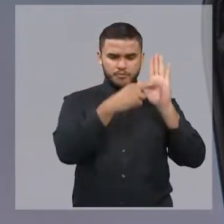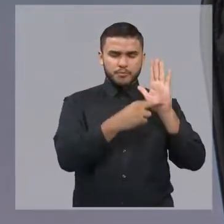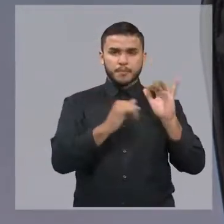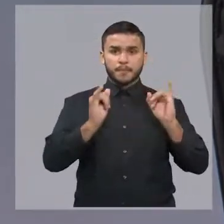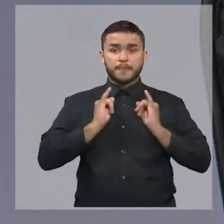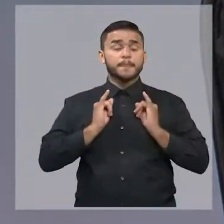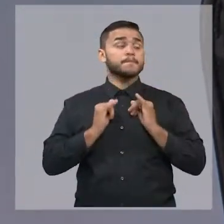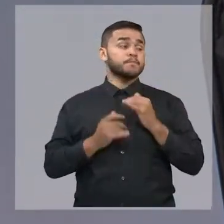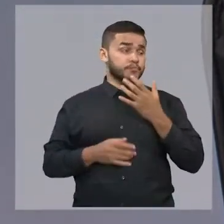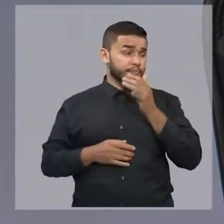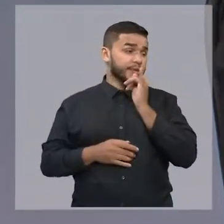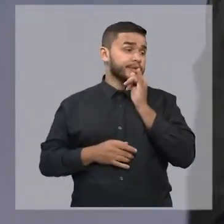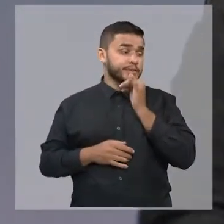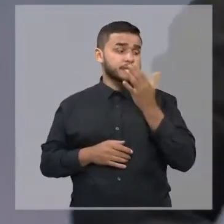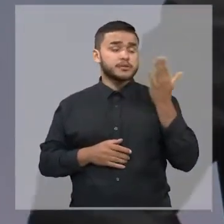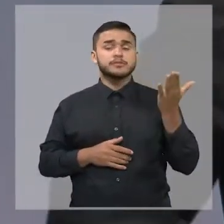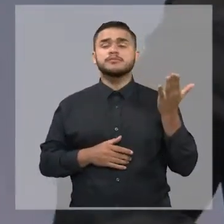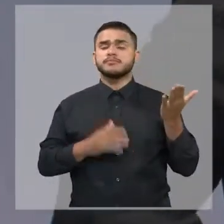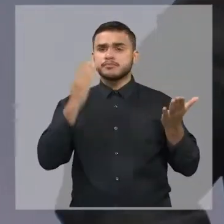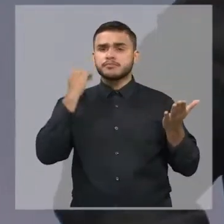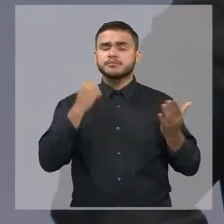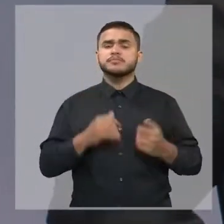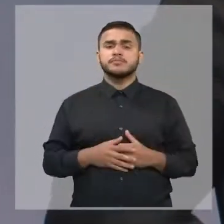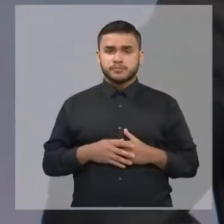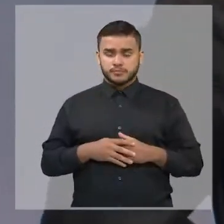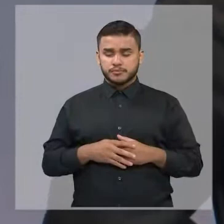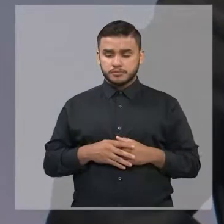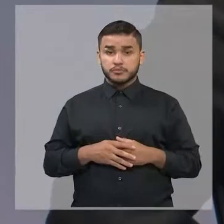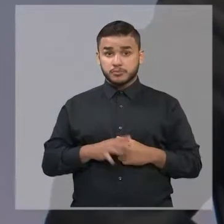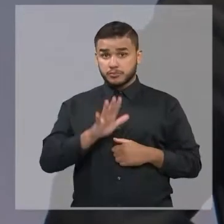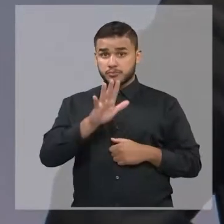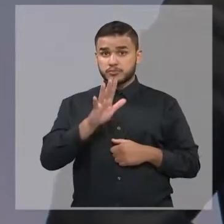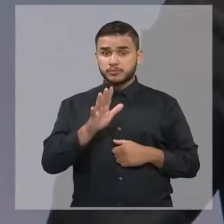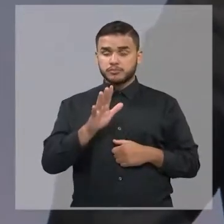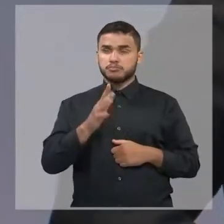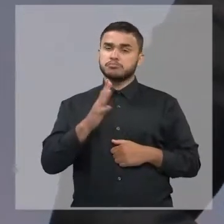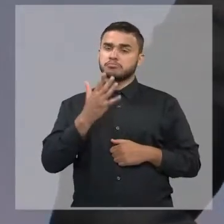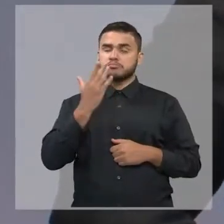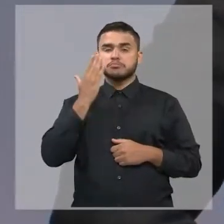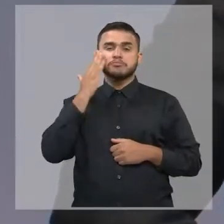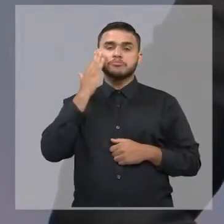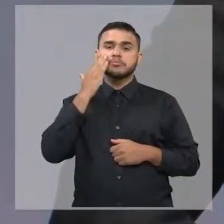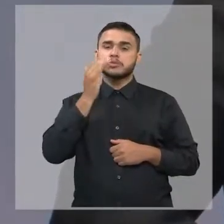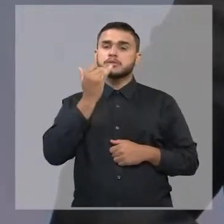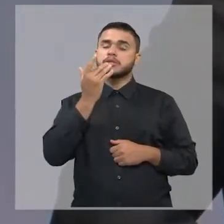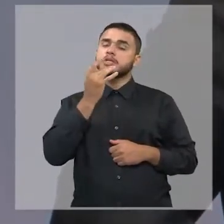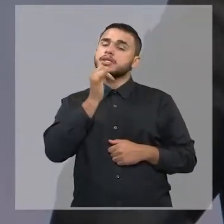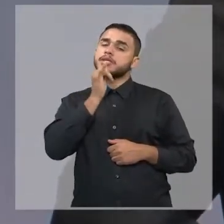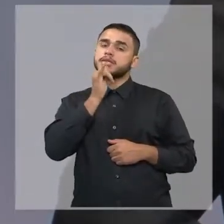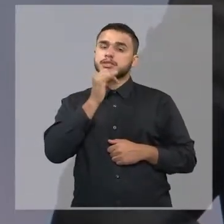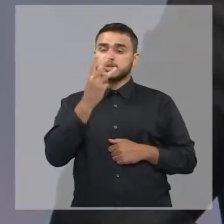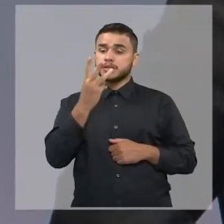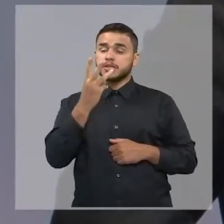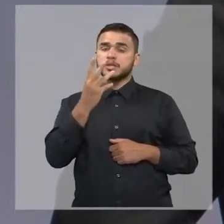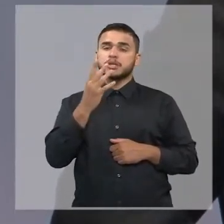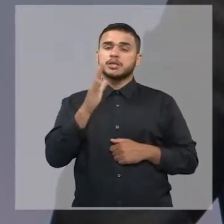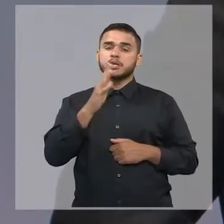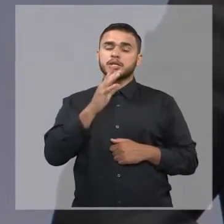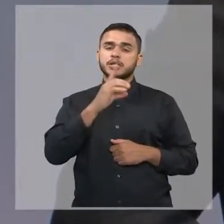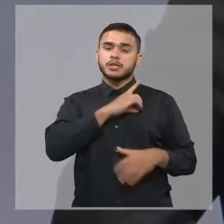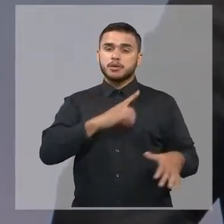nada mais é do que pegar um deputado que ganha 38 mil reais e dizer que ele vai ganhar